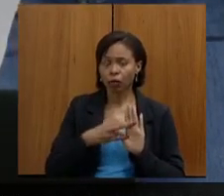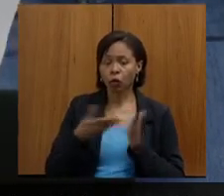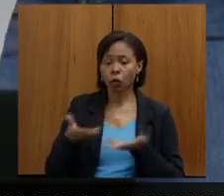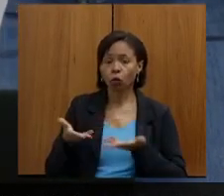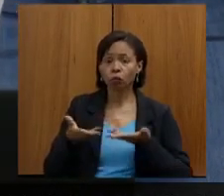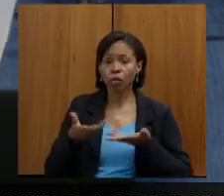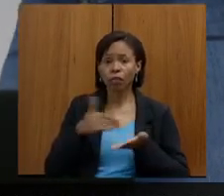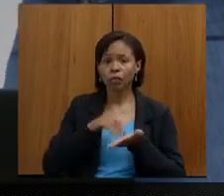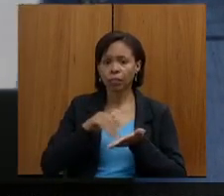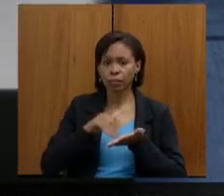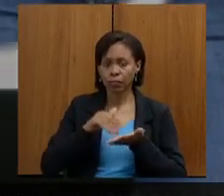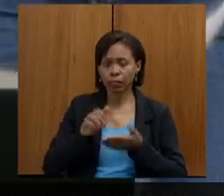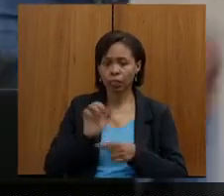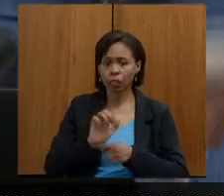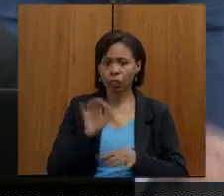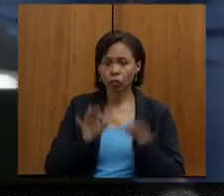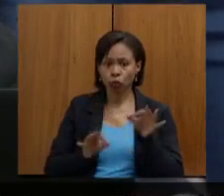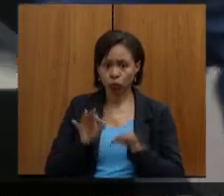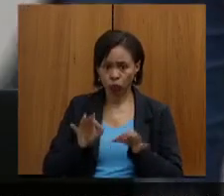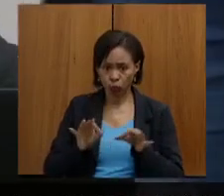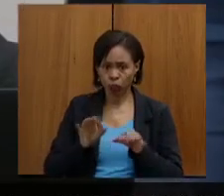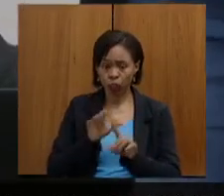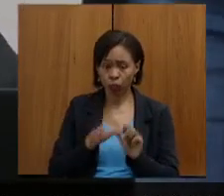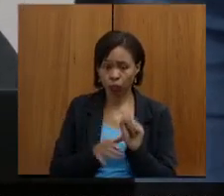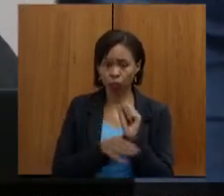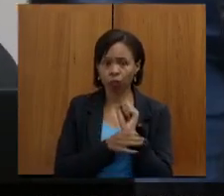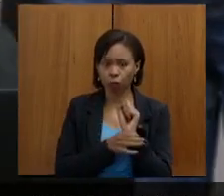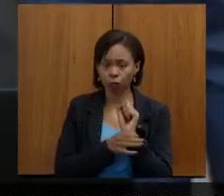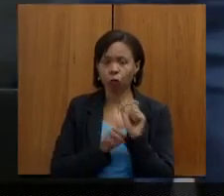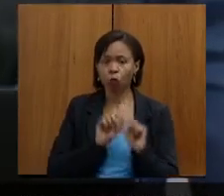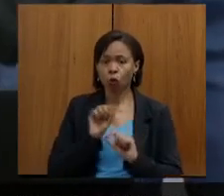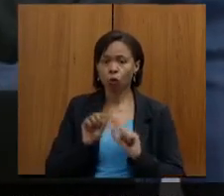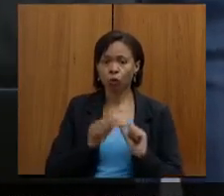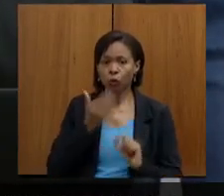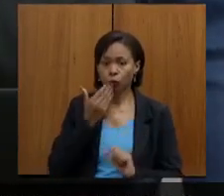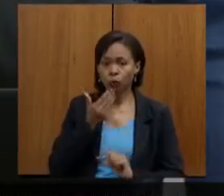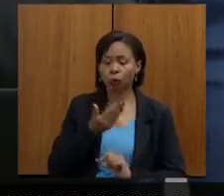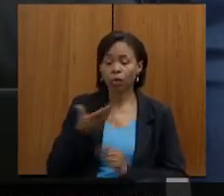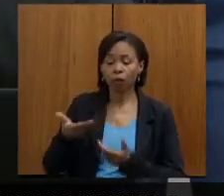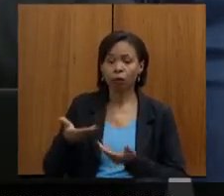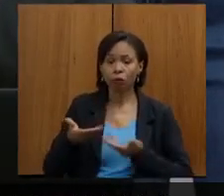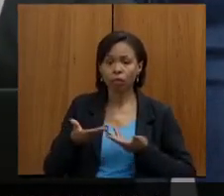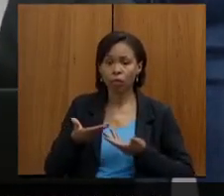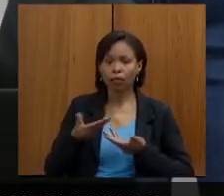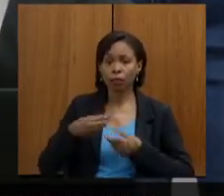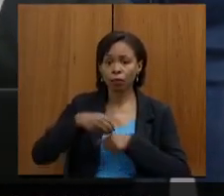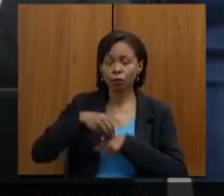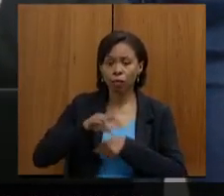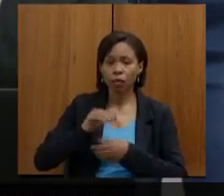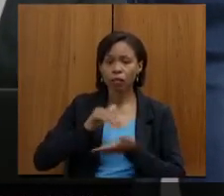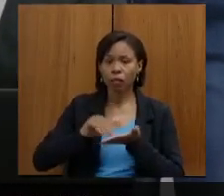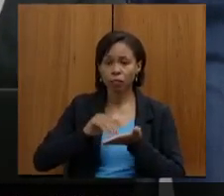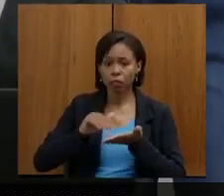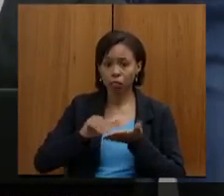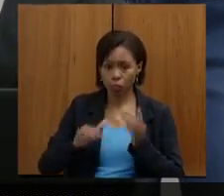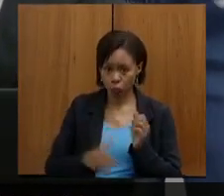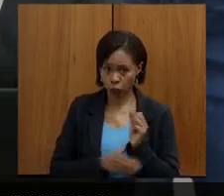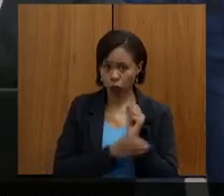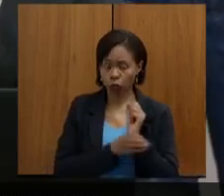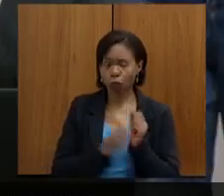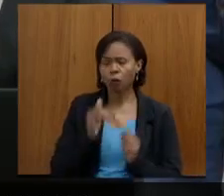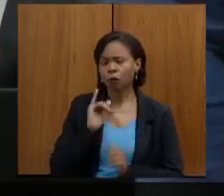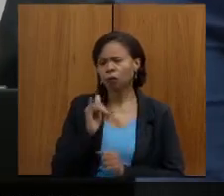convidado o secretário de estado de justiça e segurança pública ou daquele mestre convidado seja encaminhado ao secretário Estadual de segurança